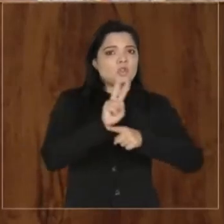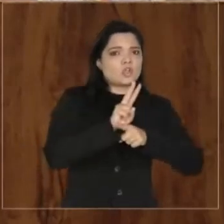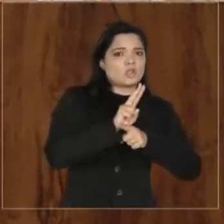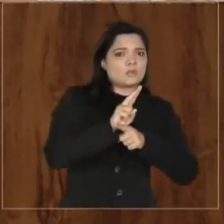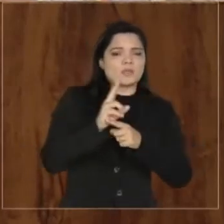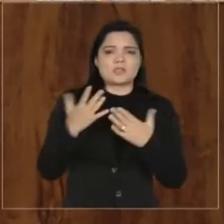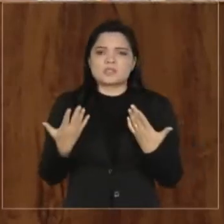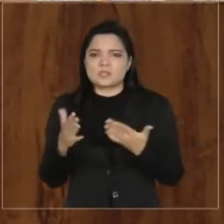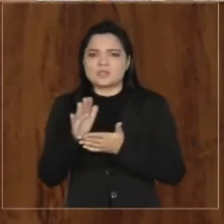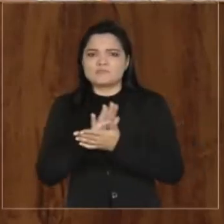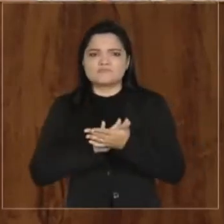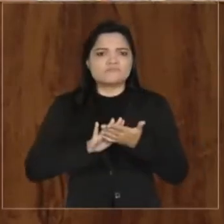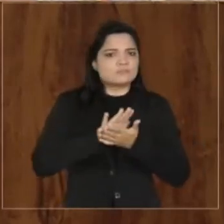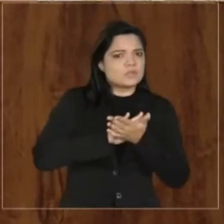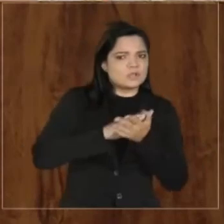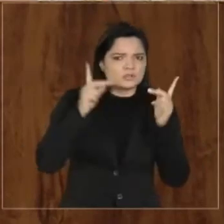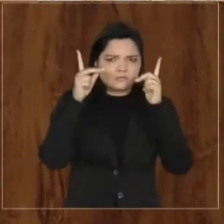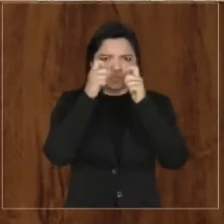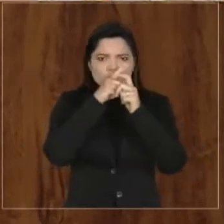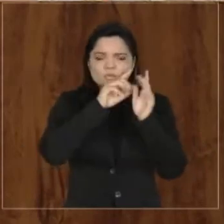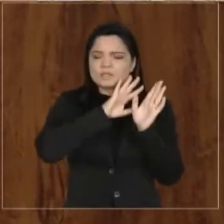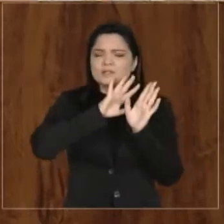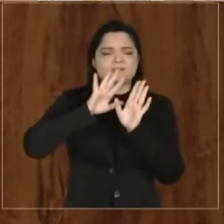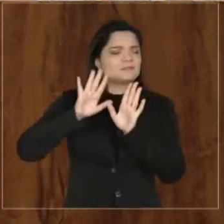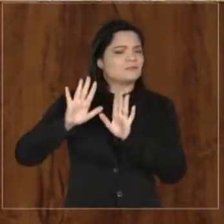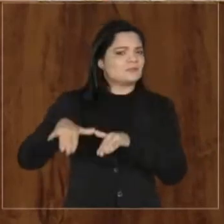nada pudesse dificultar